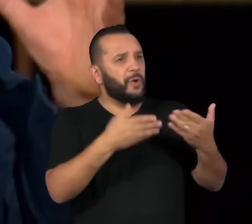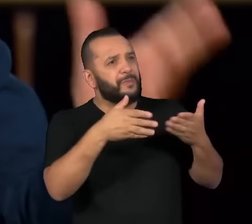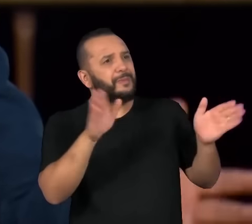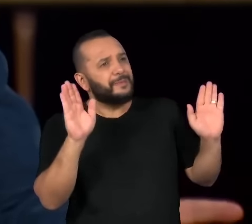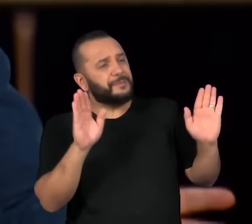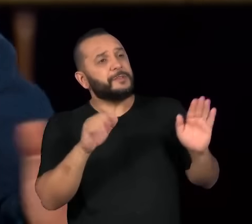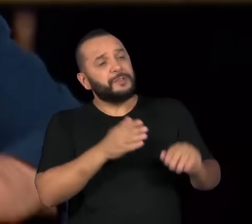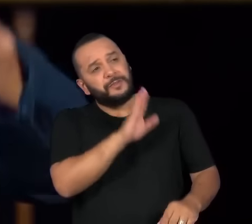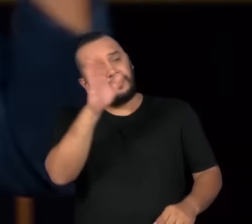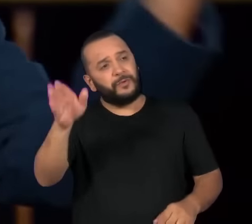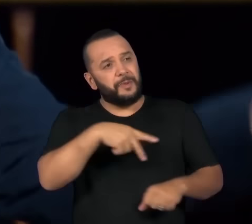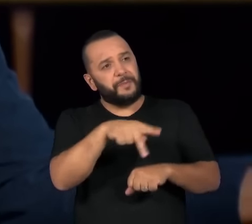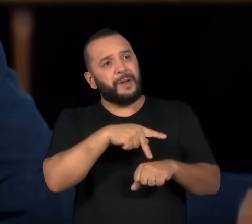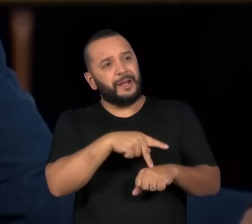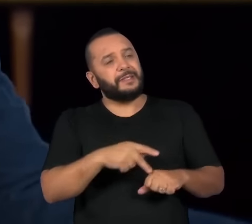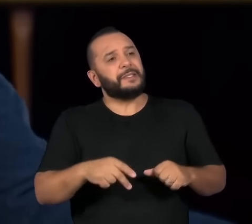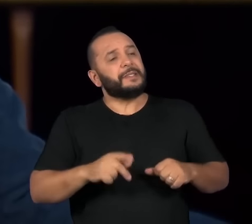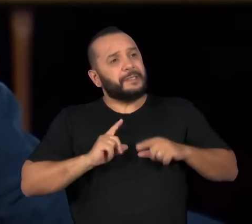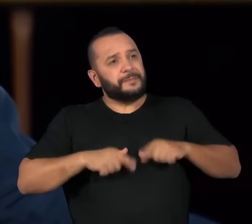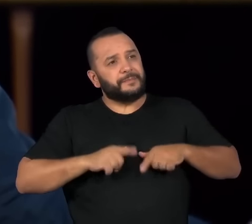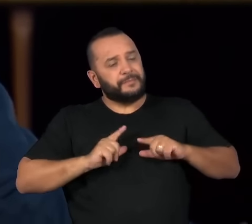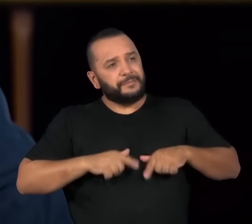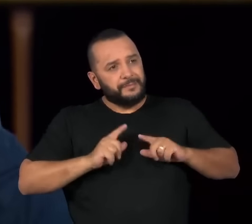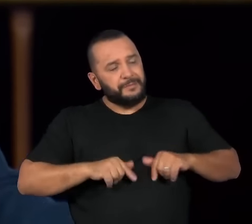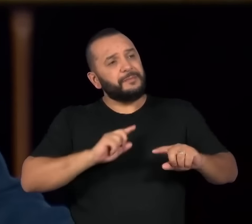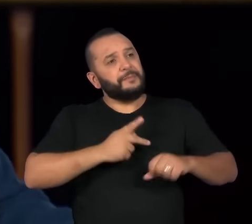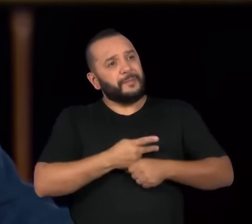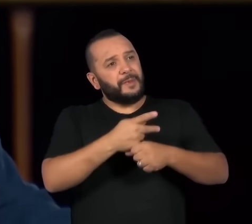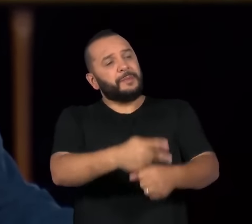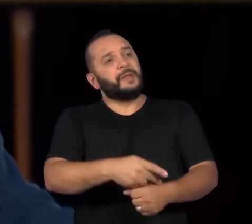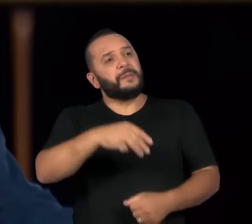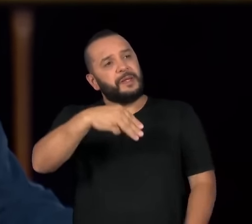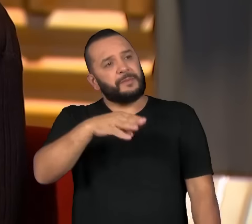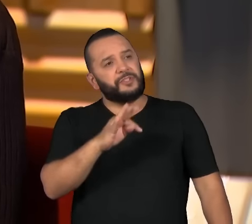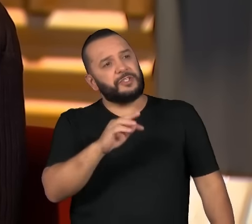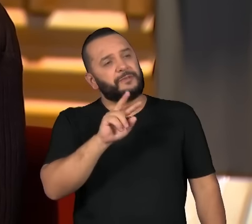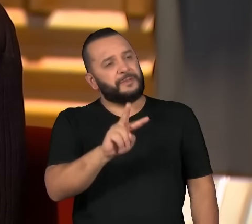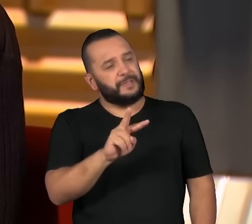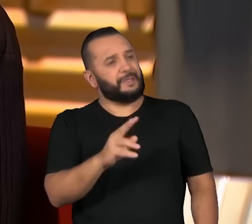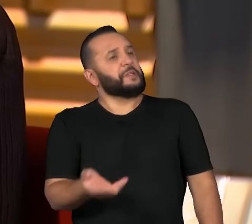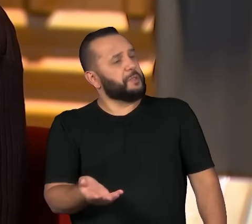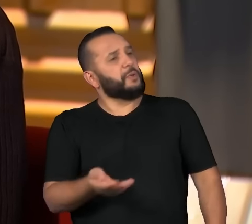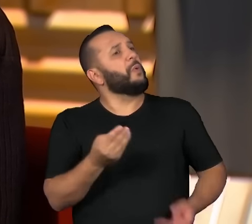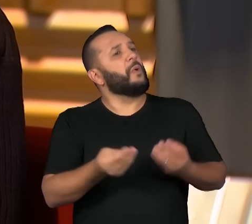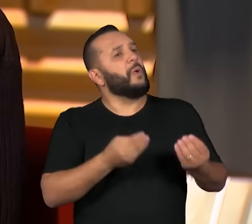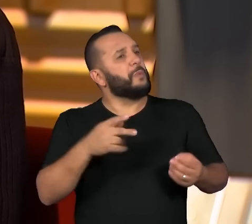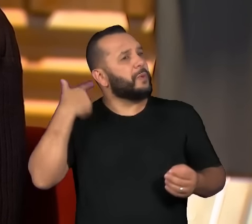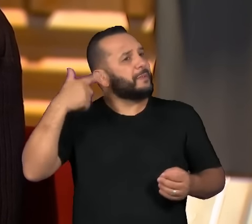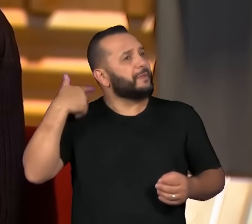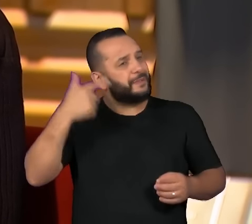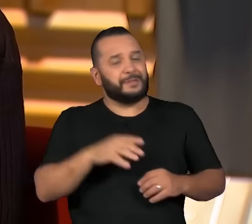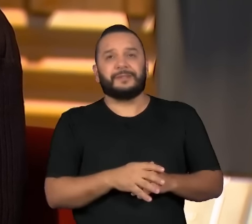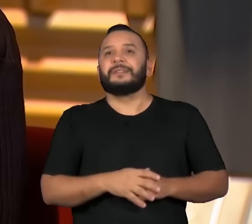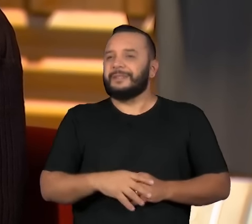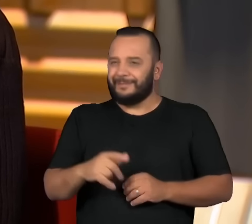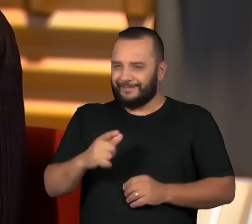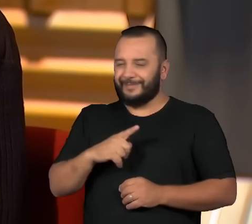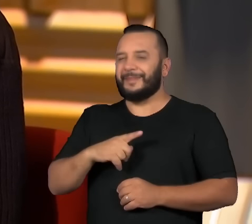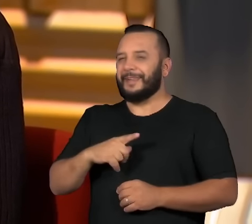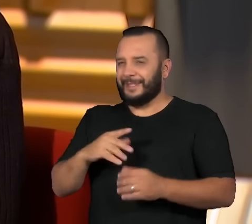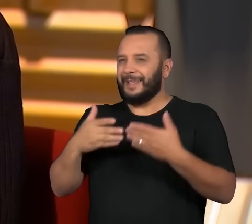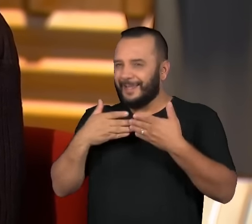Israel gravar um clipe que depois ganhou o prêmio da MTV em Los Angeles, né? Pô, a festa de lançamento do Chaos AD foi maravilhosa,